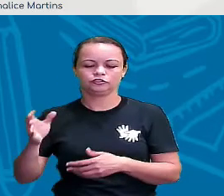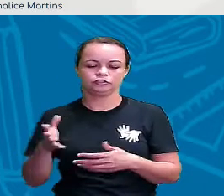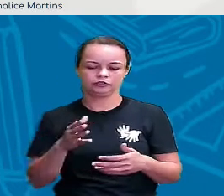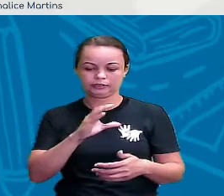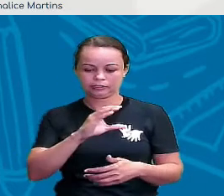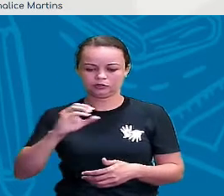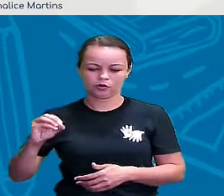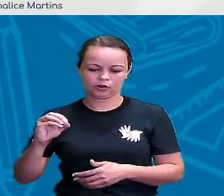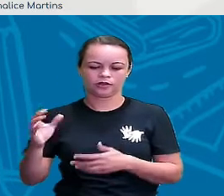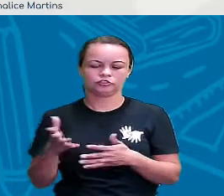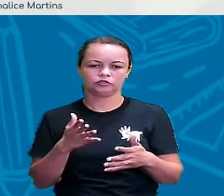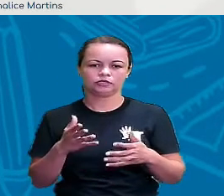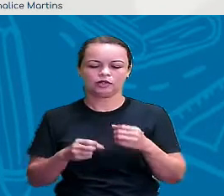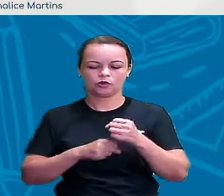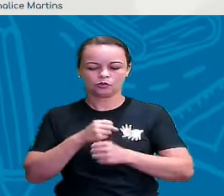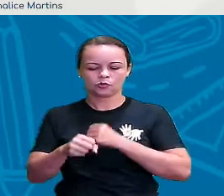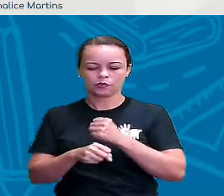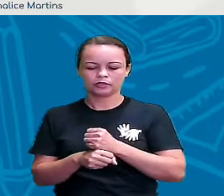1990.